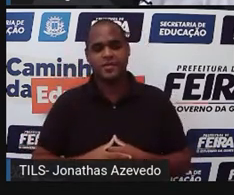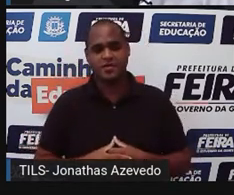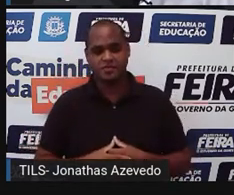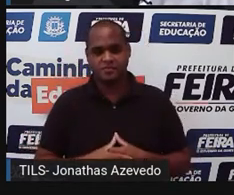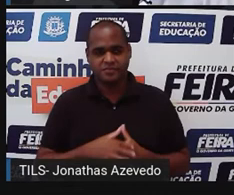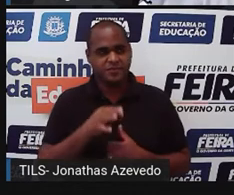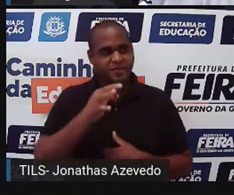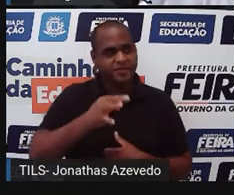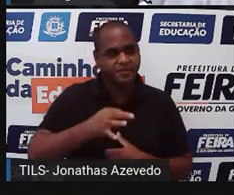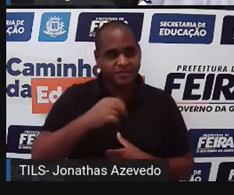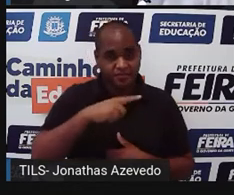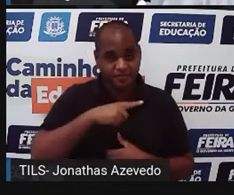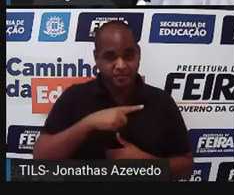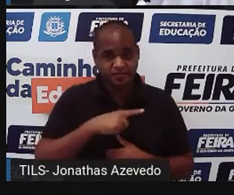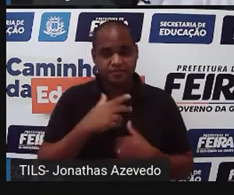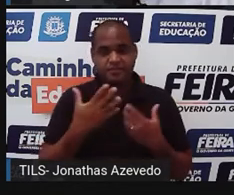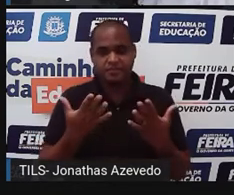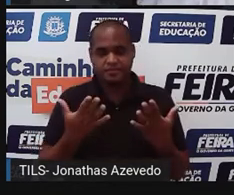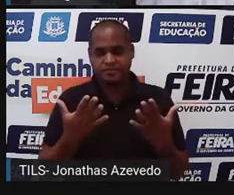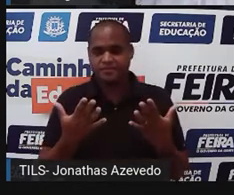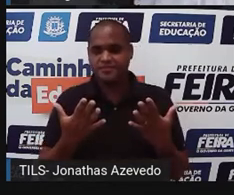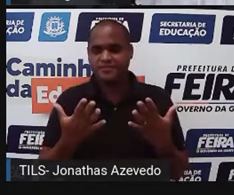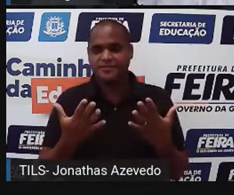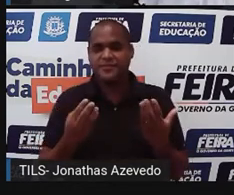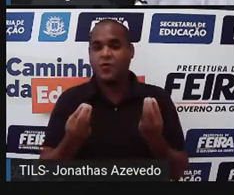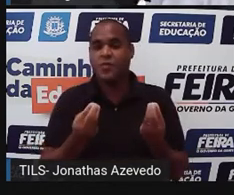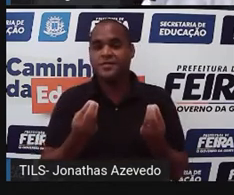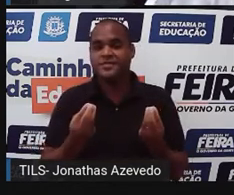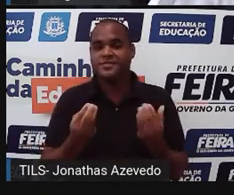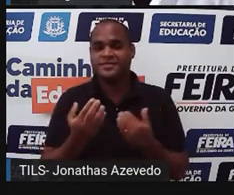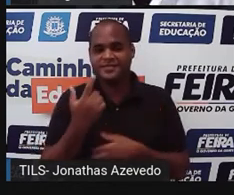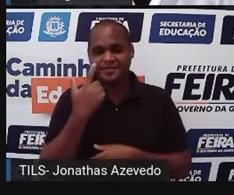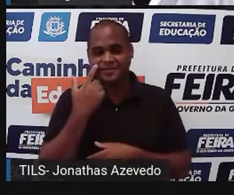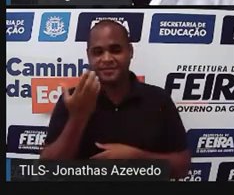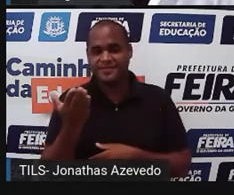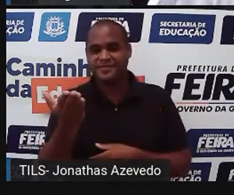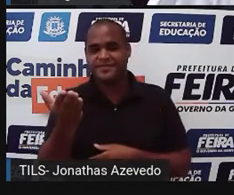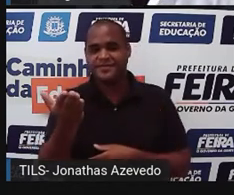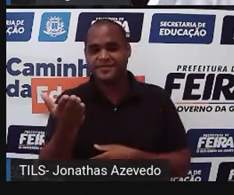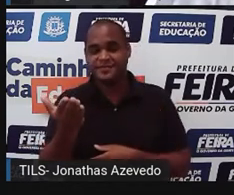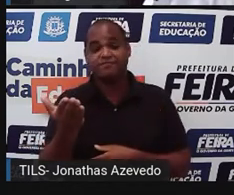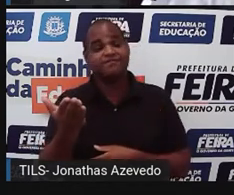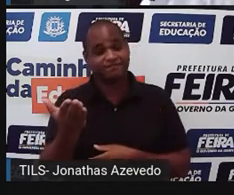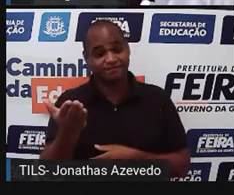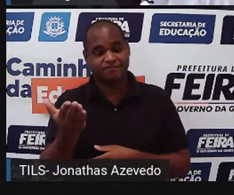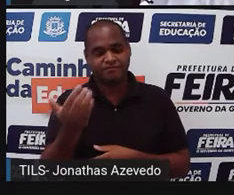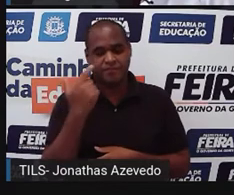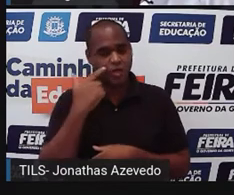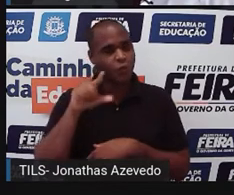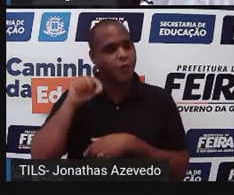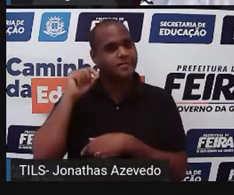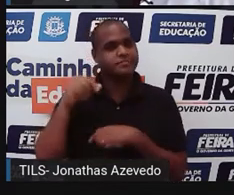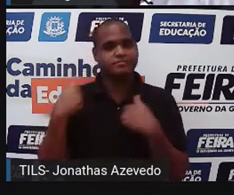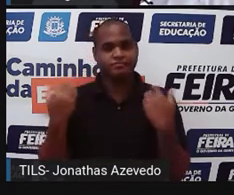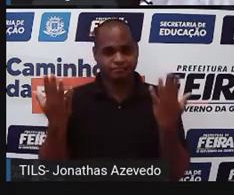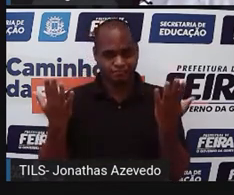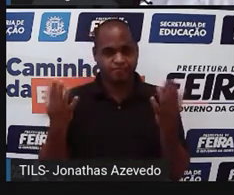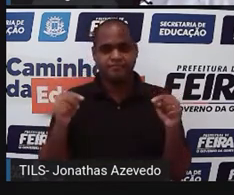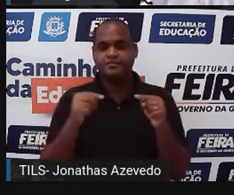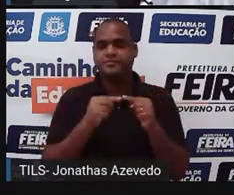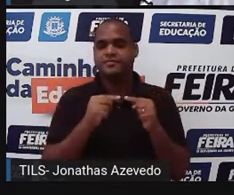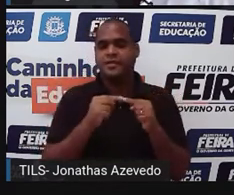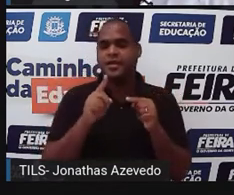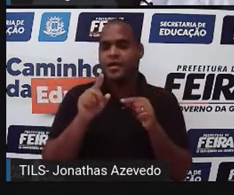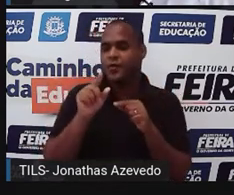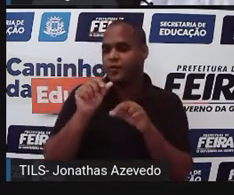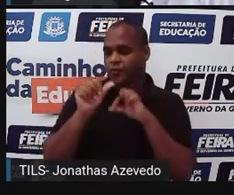certo então vai ficar é assim né eu escolhi essa diagonal aqui